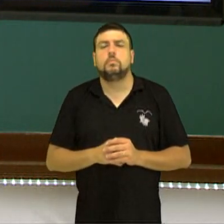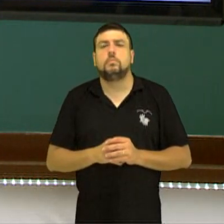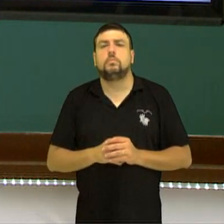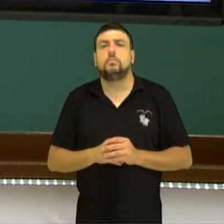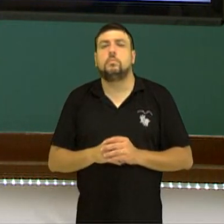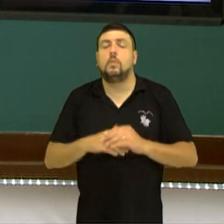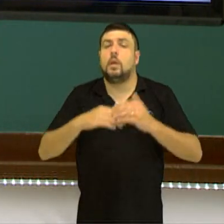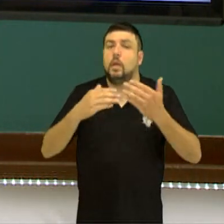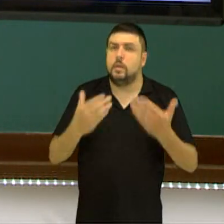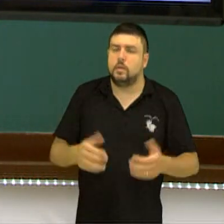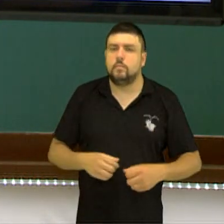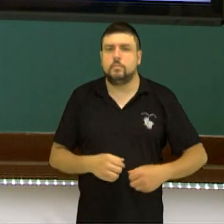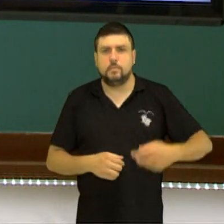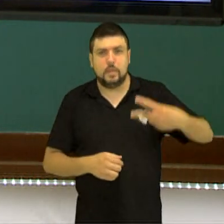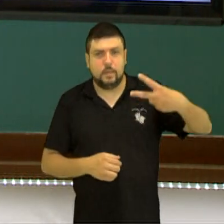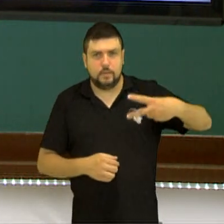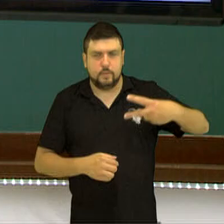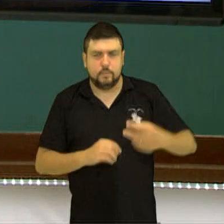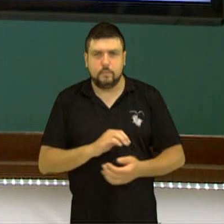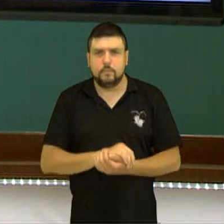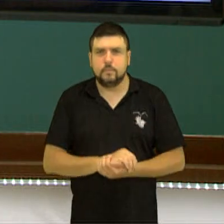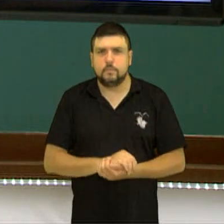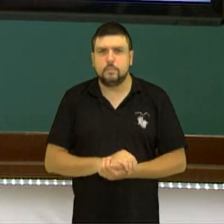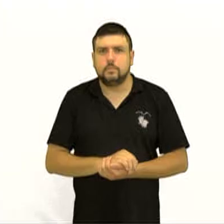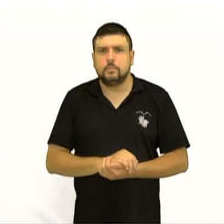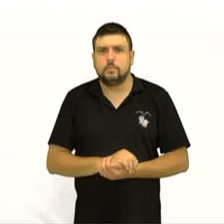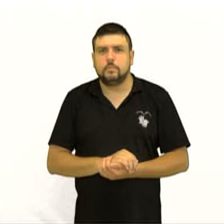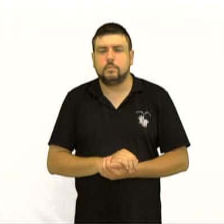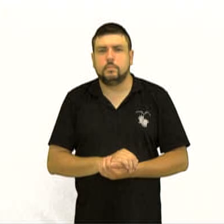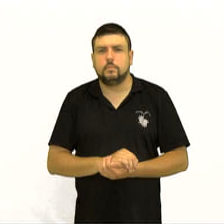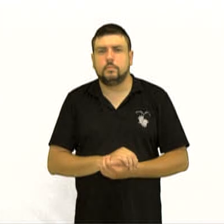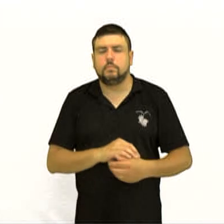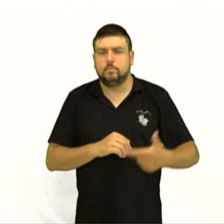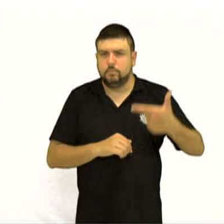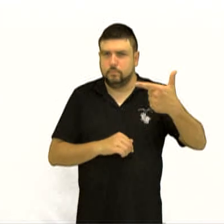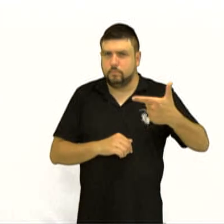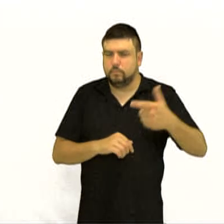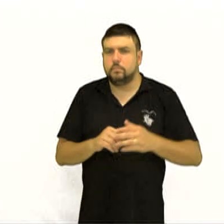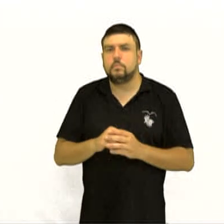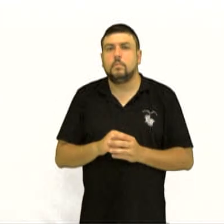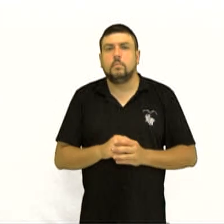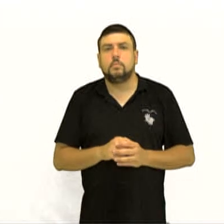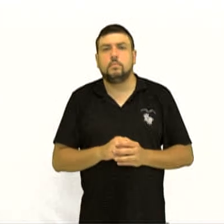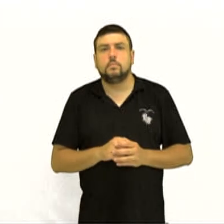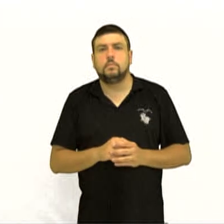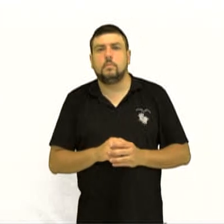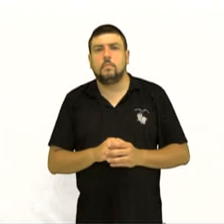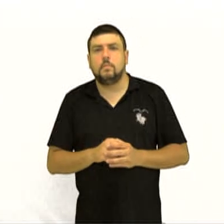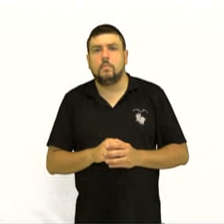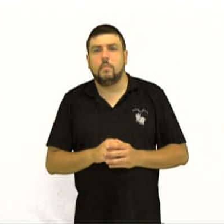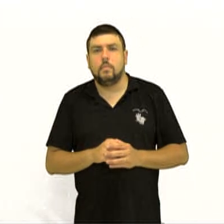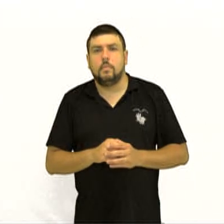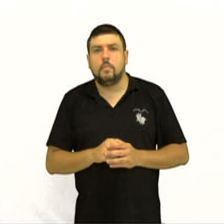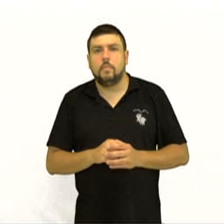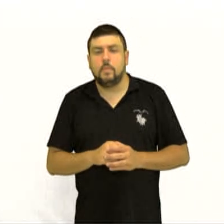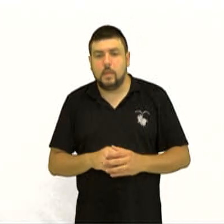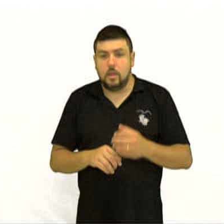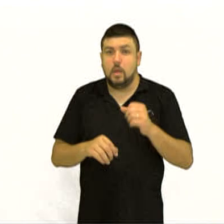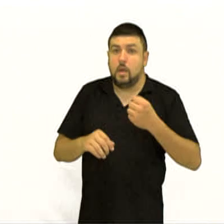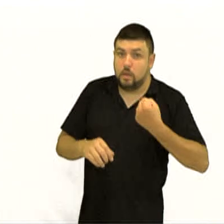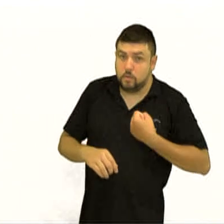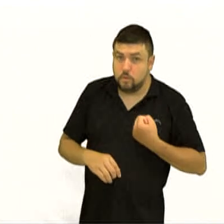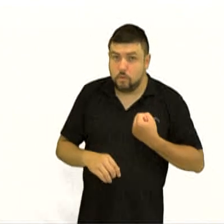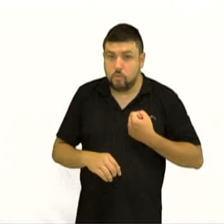a direita do algarismo que nós identificamos como de maior grandeza. Então vamos lá, levar a vírgula aqui, onde está o